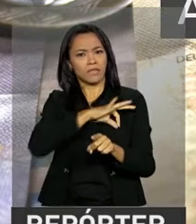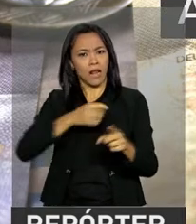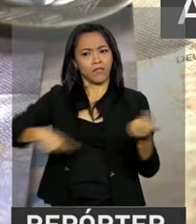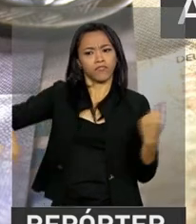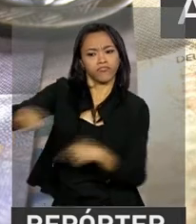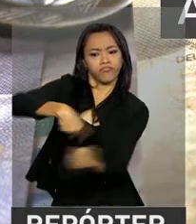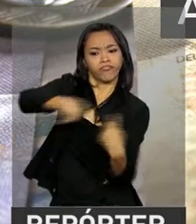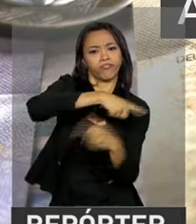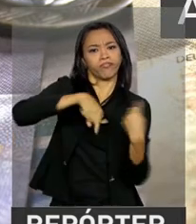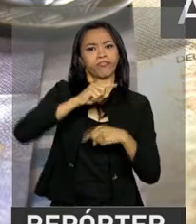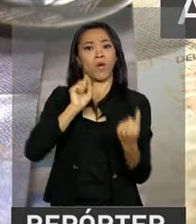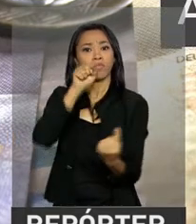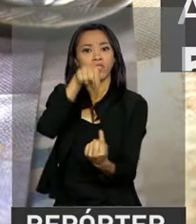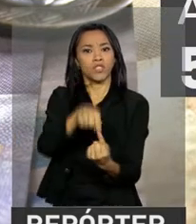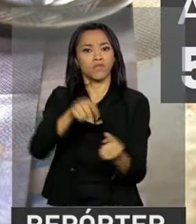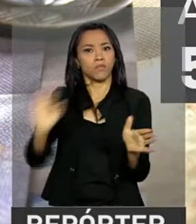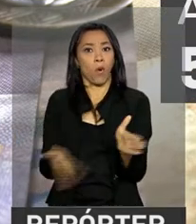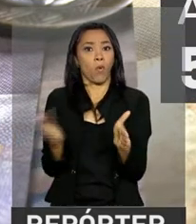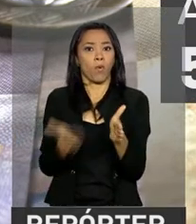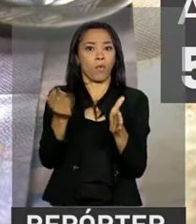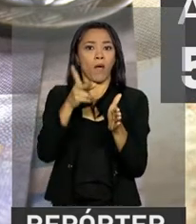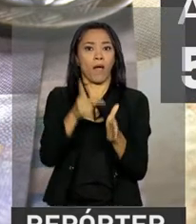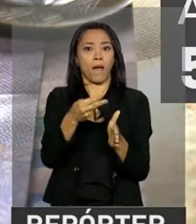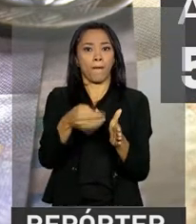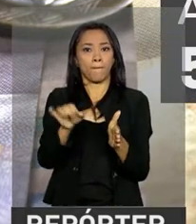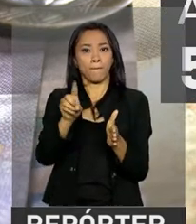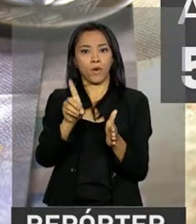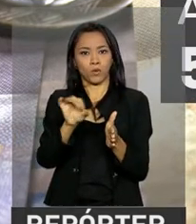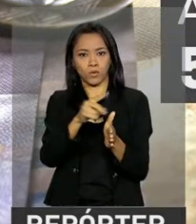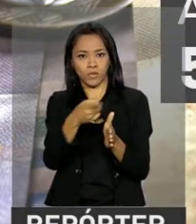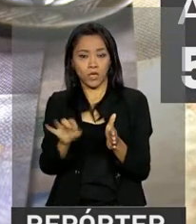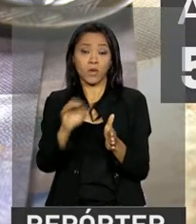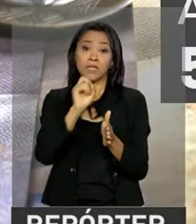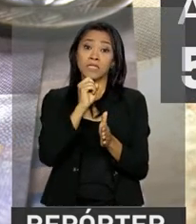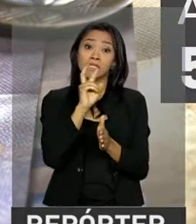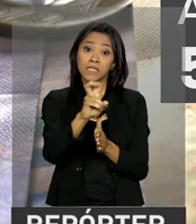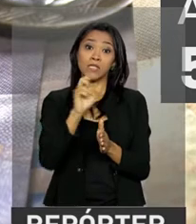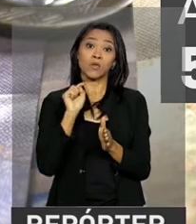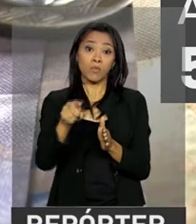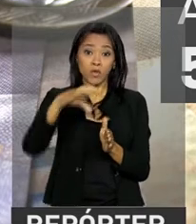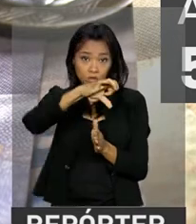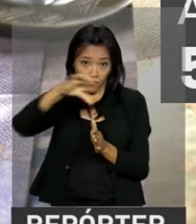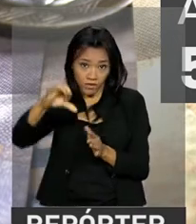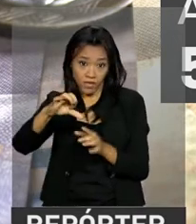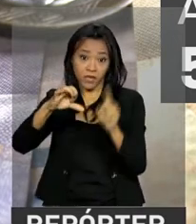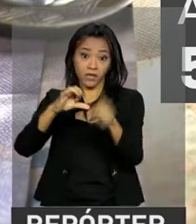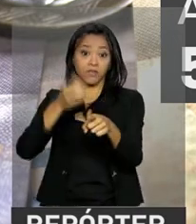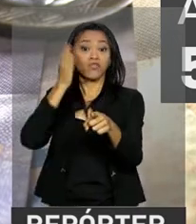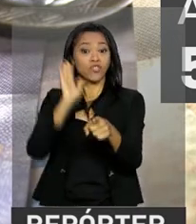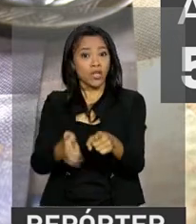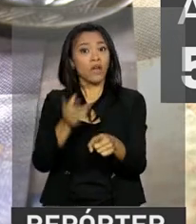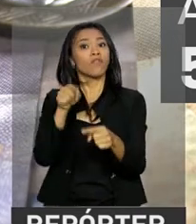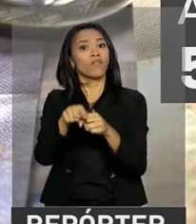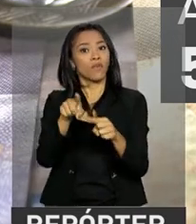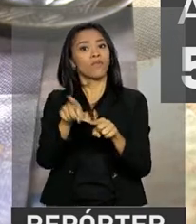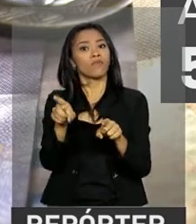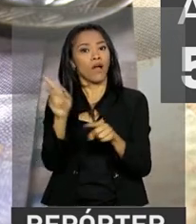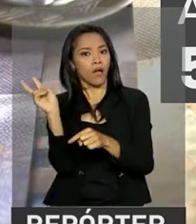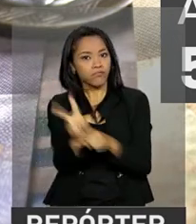aumentar a produção em cerca de cinco mil e 900 operações pelo projeto foram realizadas em